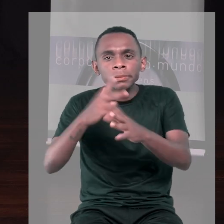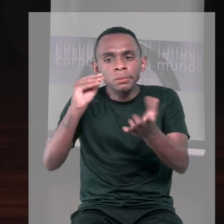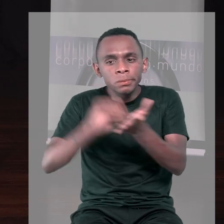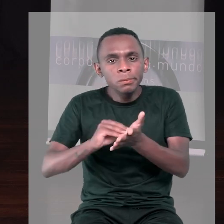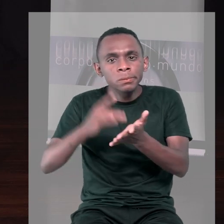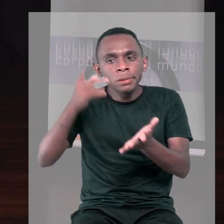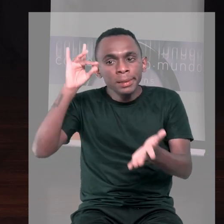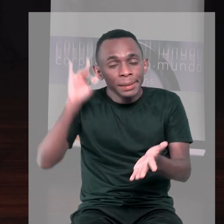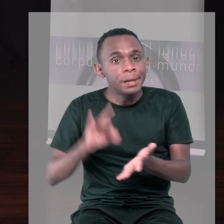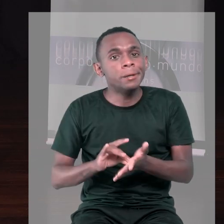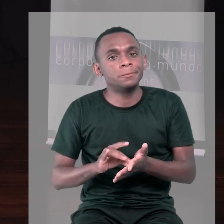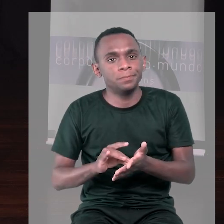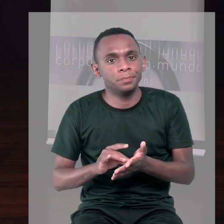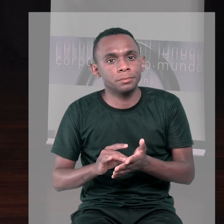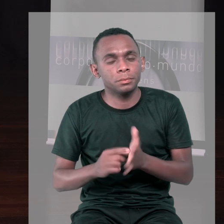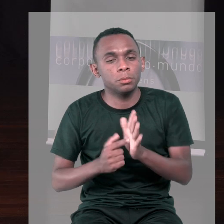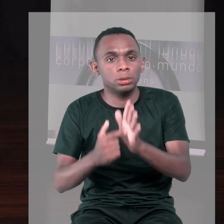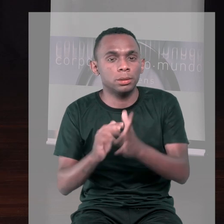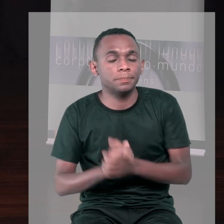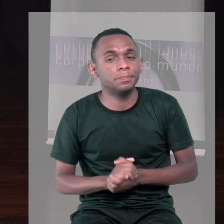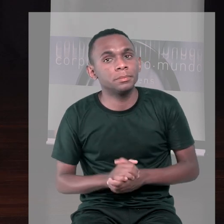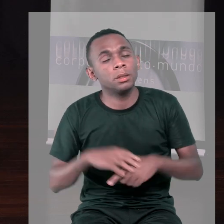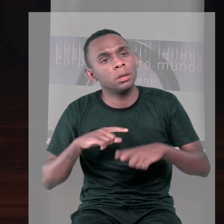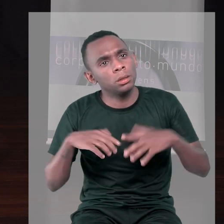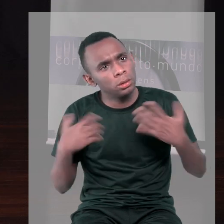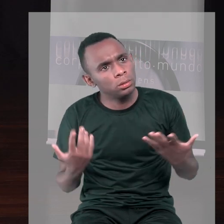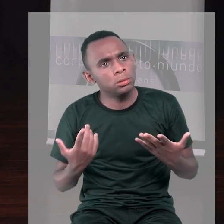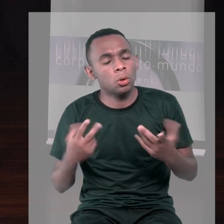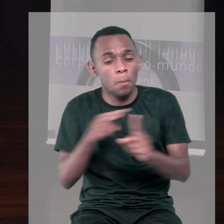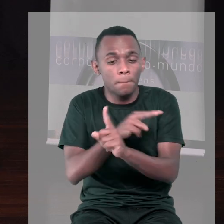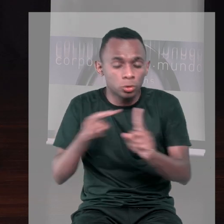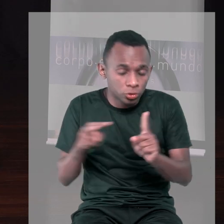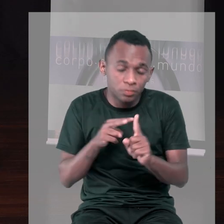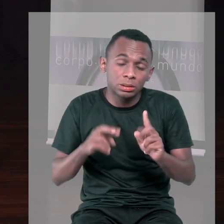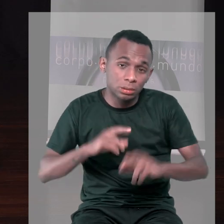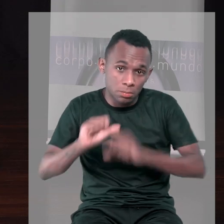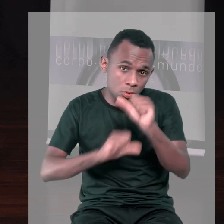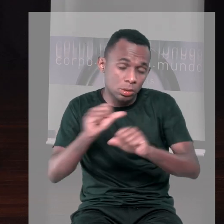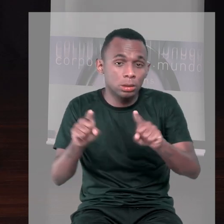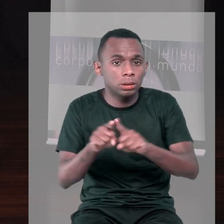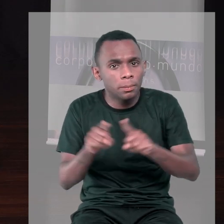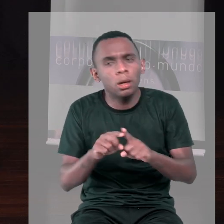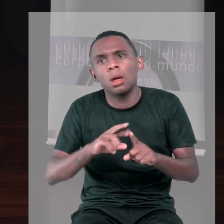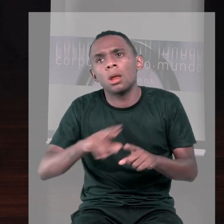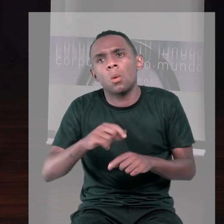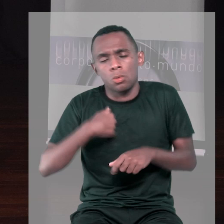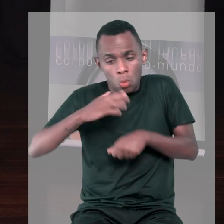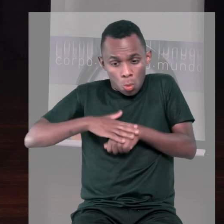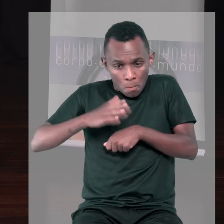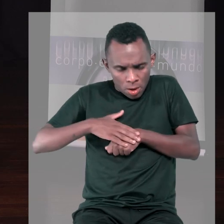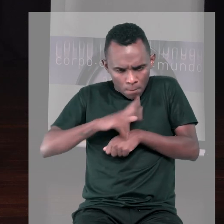do mal entendido, mas o termo banalidade do mal é, na verdade, profundamente